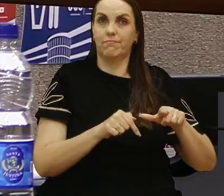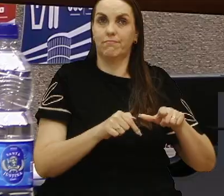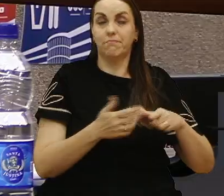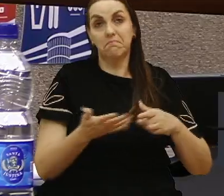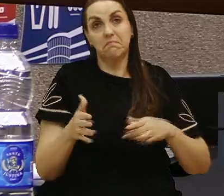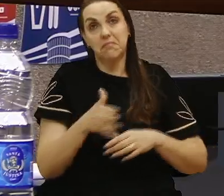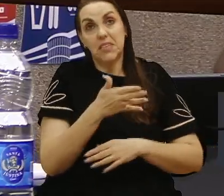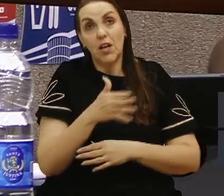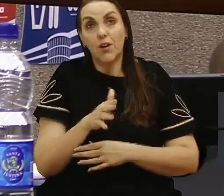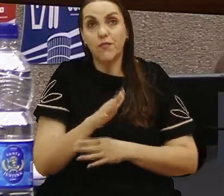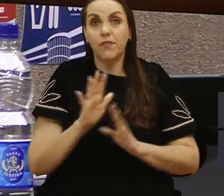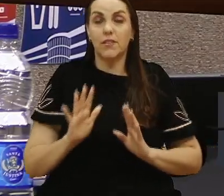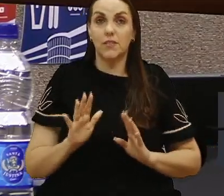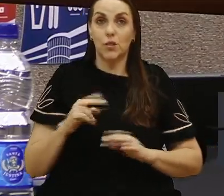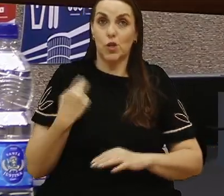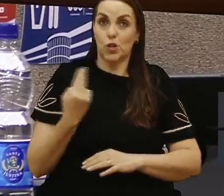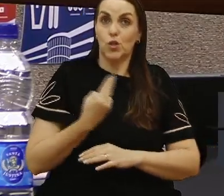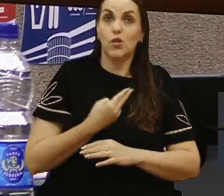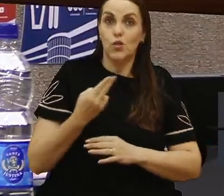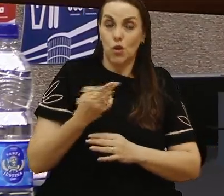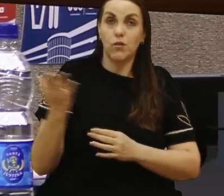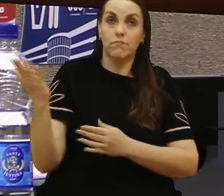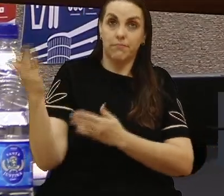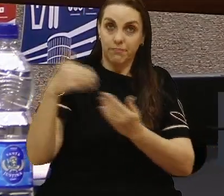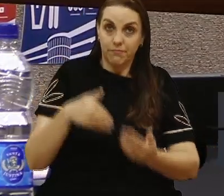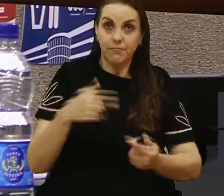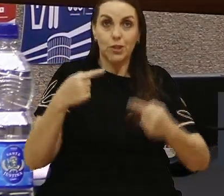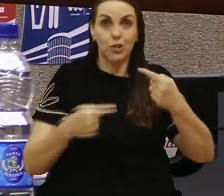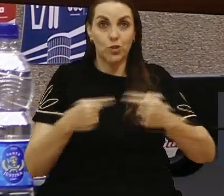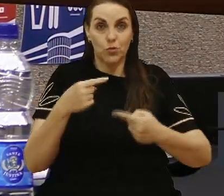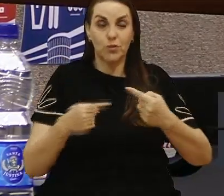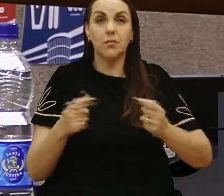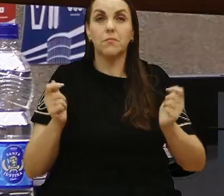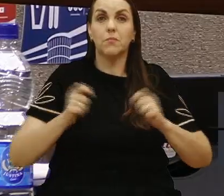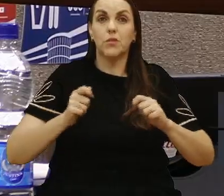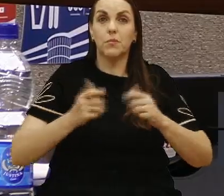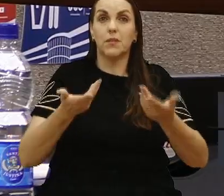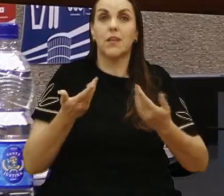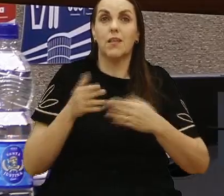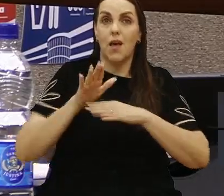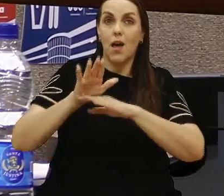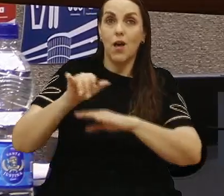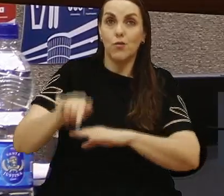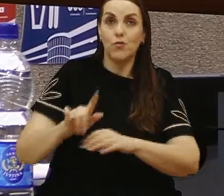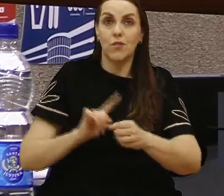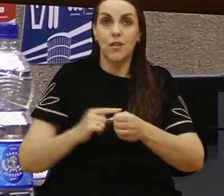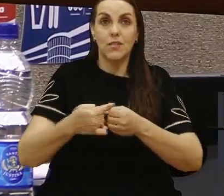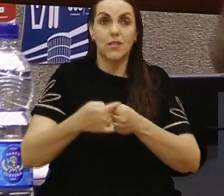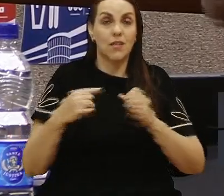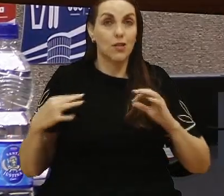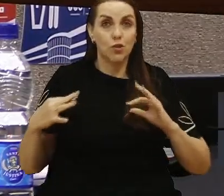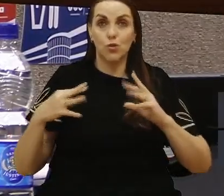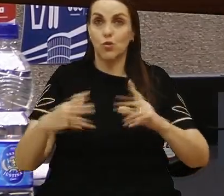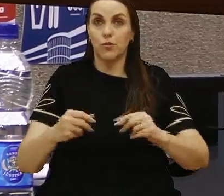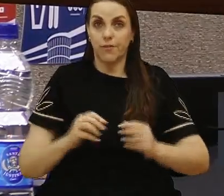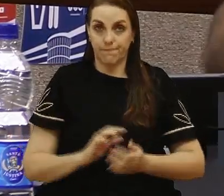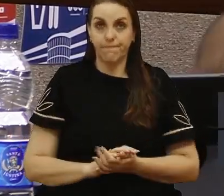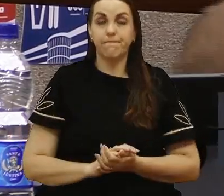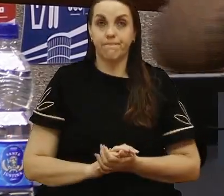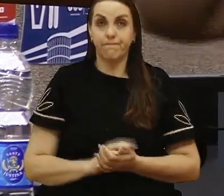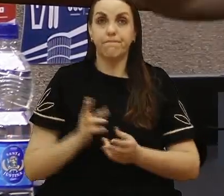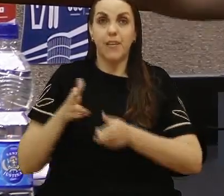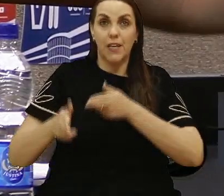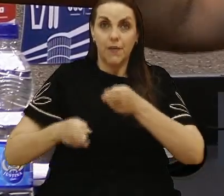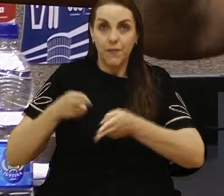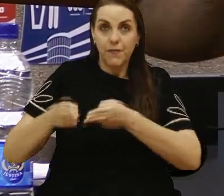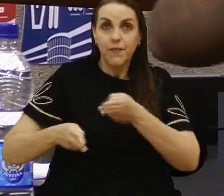Talvez nós trazermos para a discussão seja algo que possa ajudar a nossa cidade como um todo. A estação